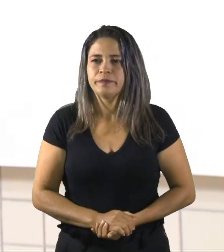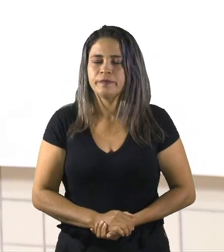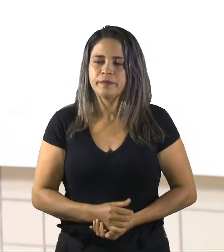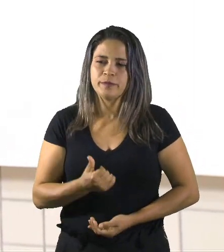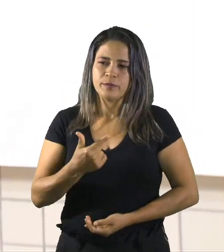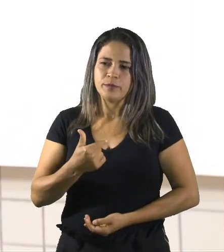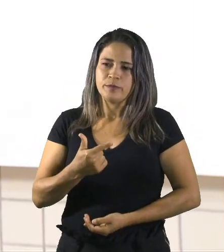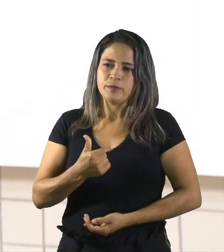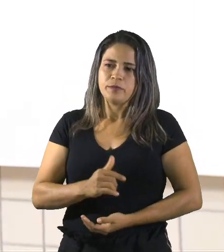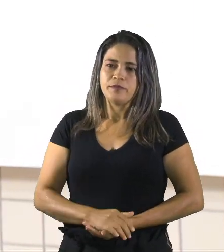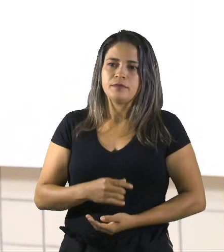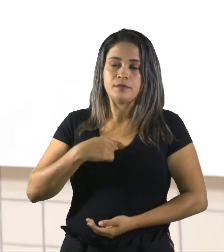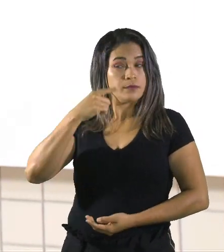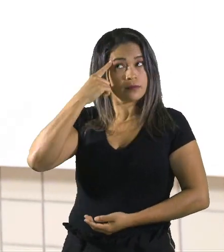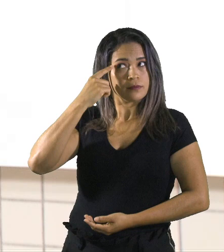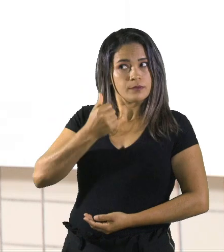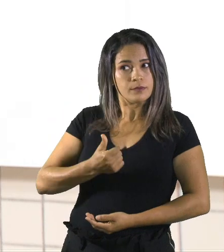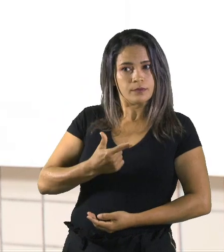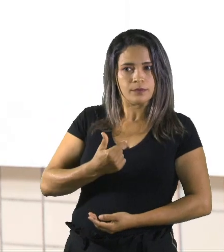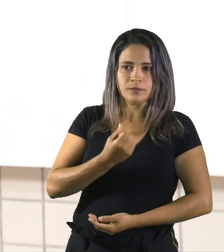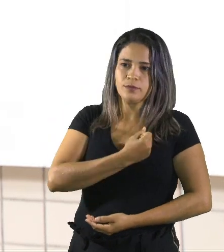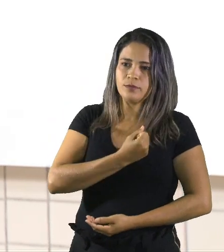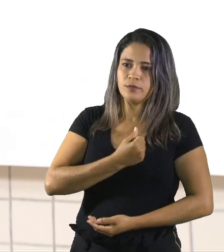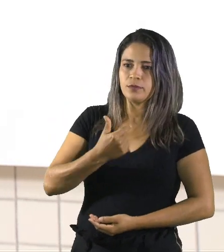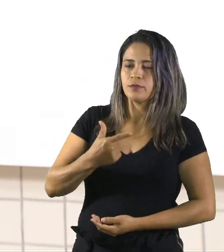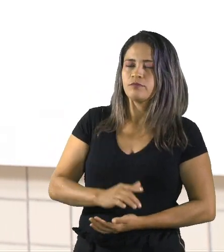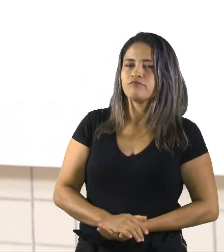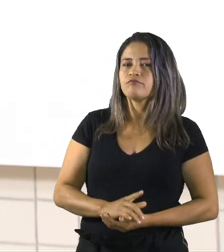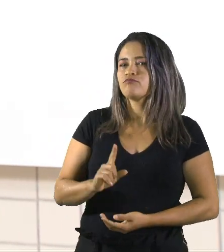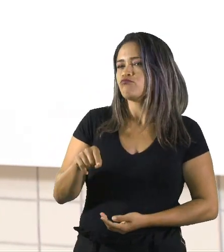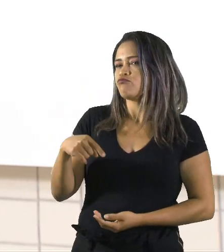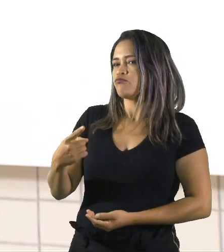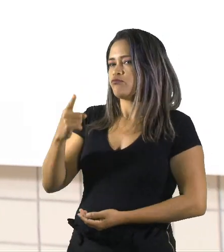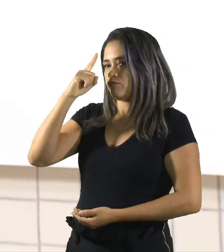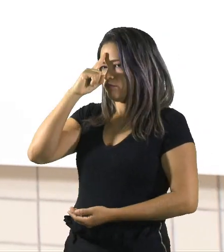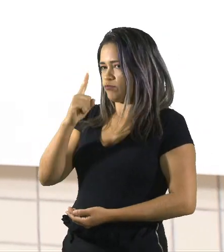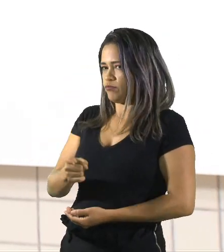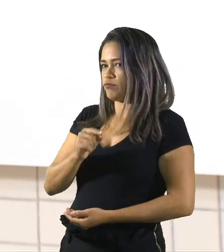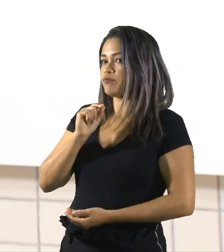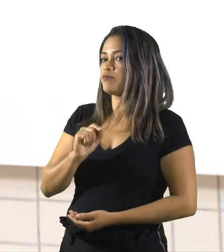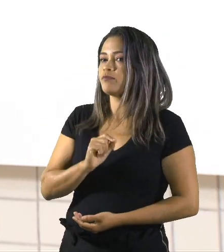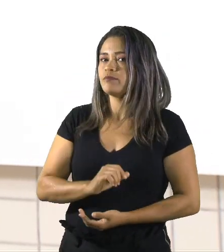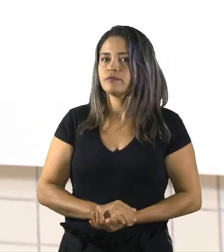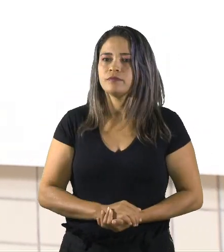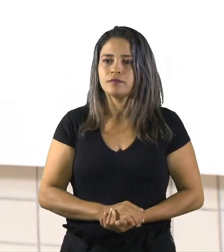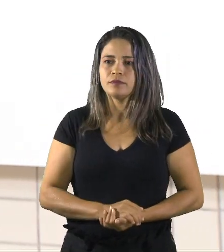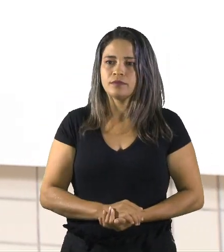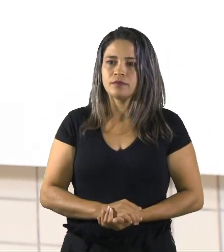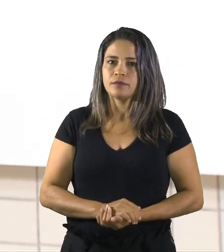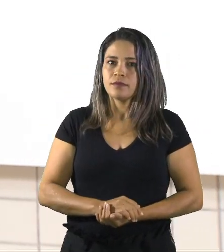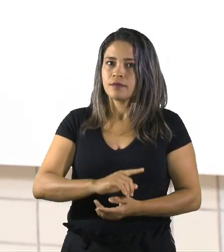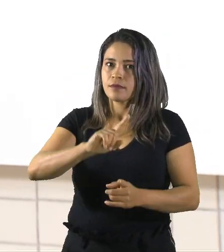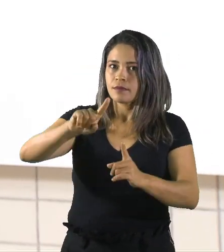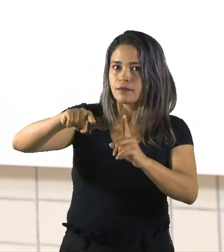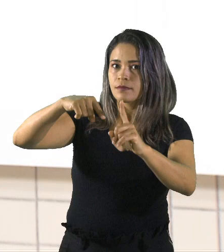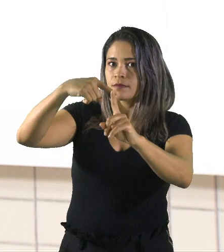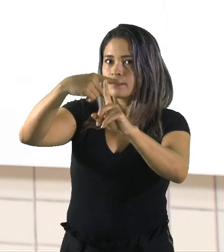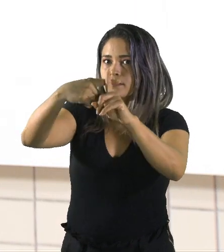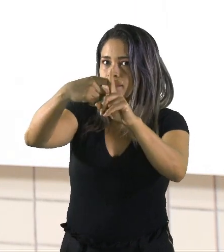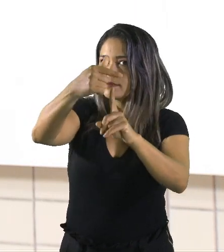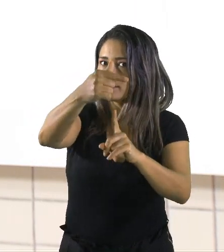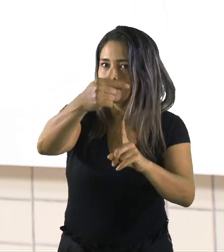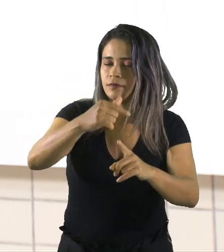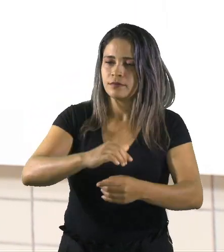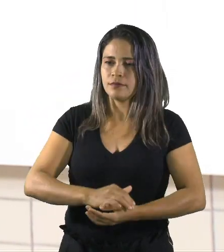12. Pensei em um número, né? O segundo comando que eu dei foi, acrescenta 7 a esse